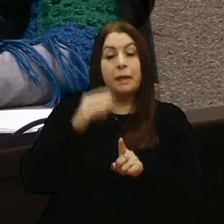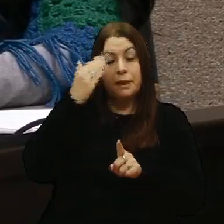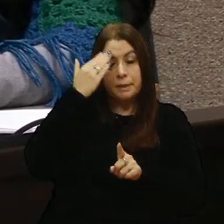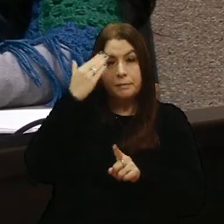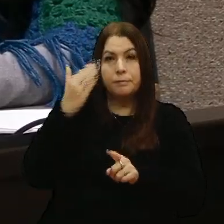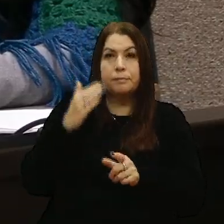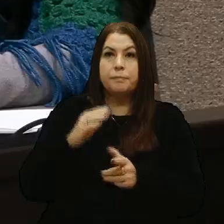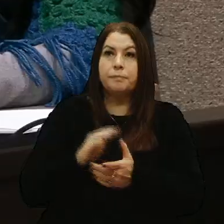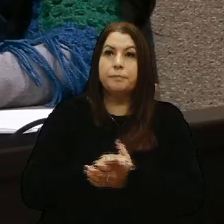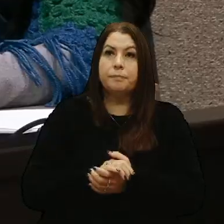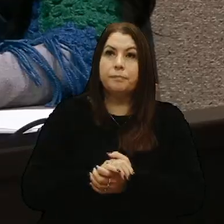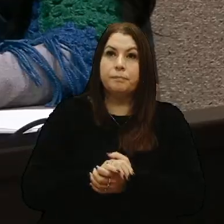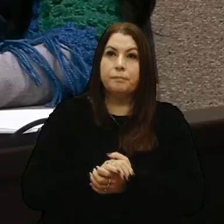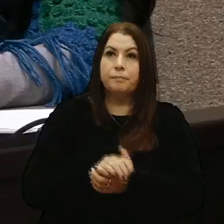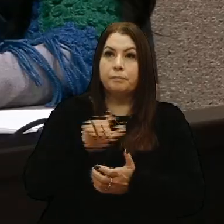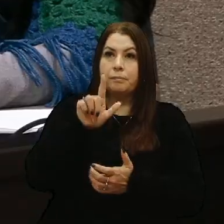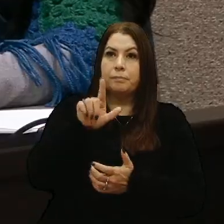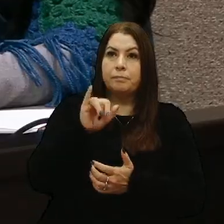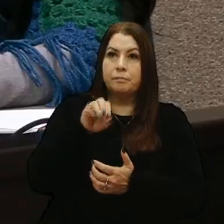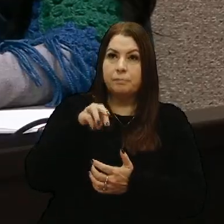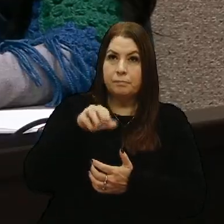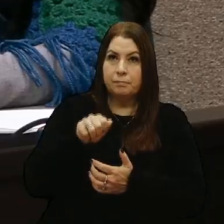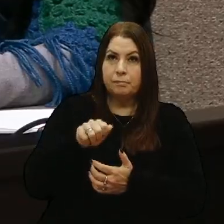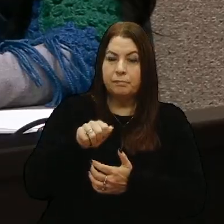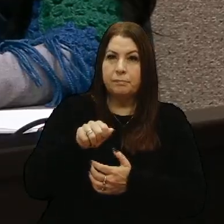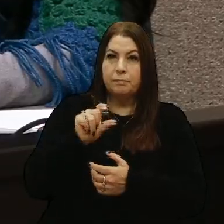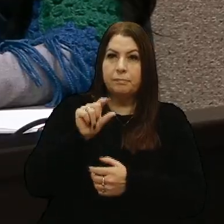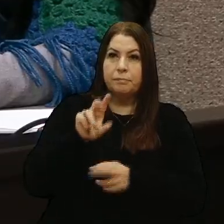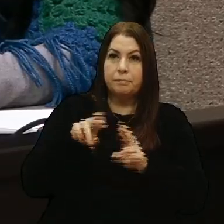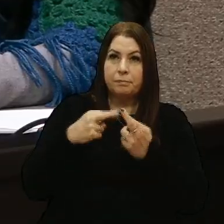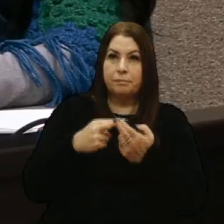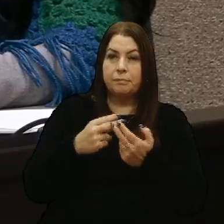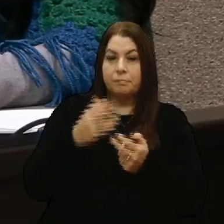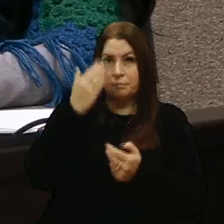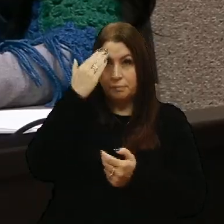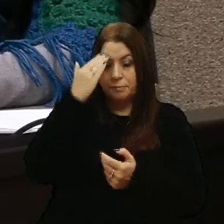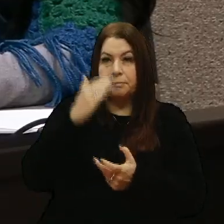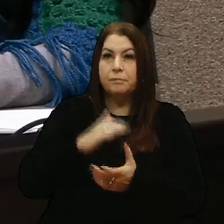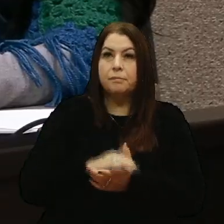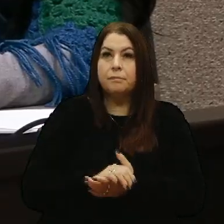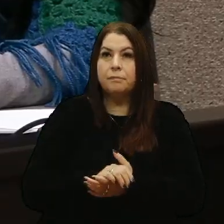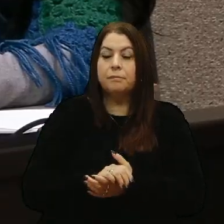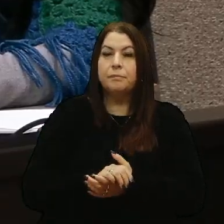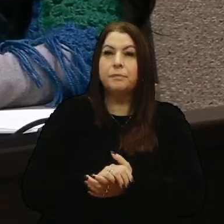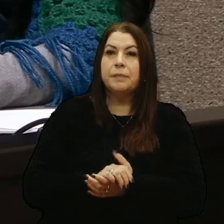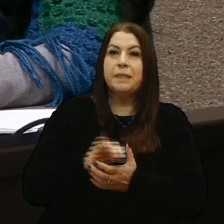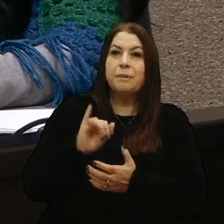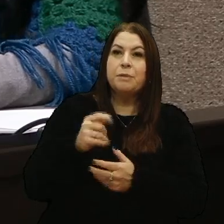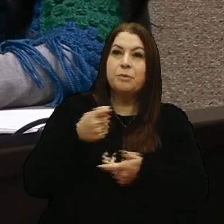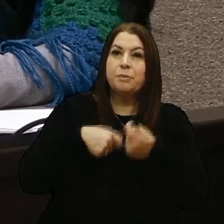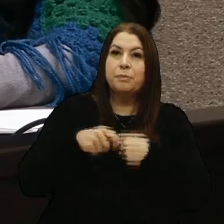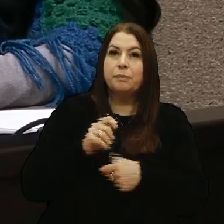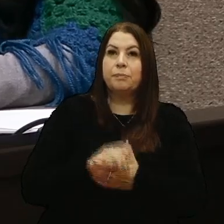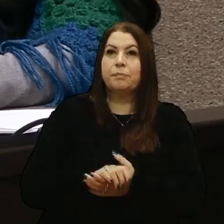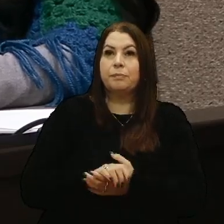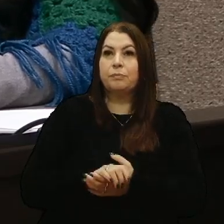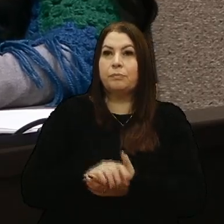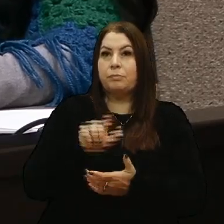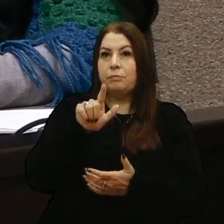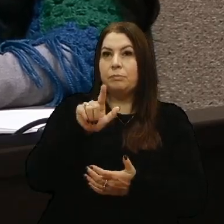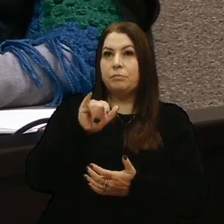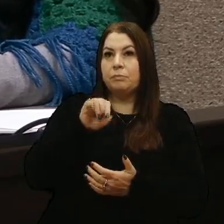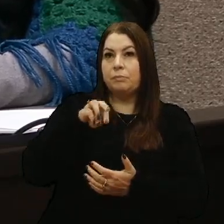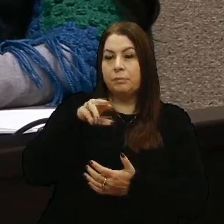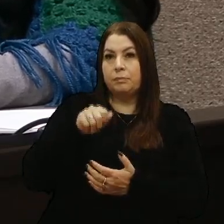né, ao Lima, né, vou ocupar o meu pequeno expediente para fazer os agradecimentos da administração, né? Ao